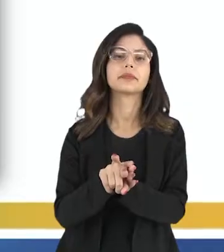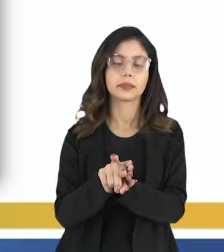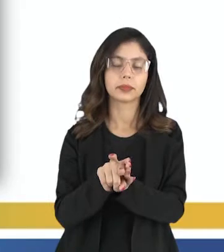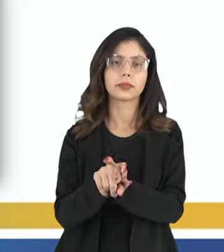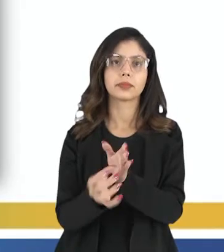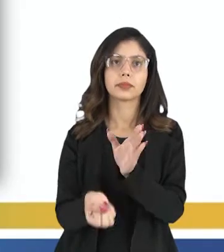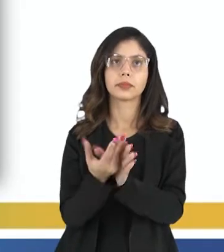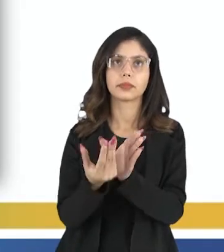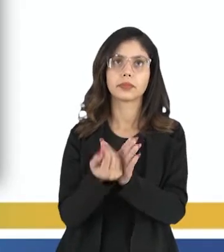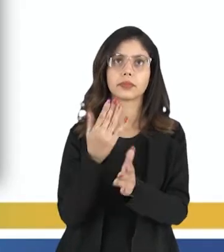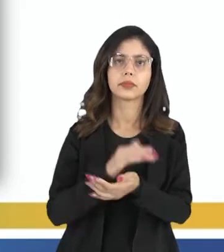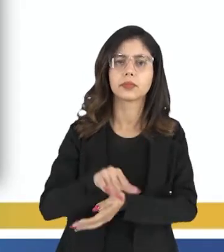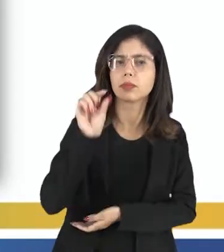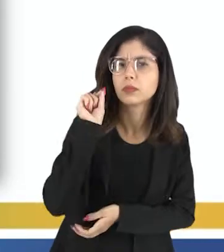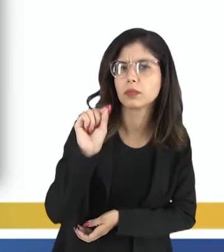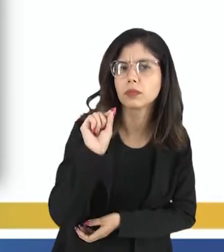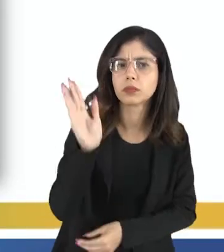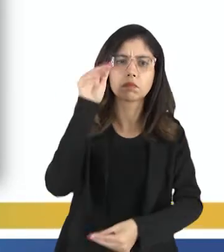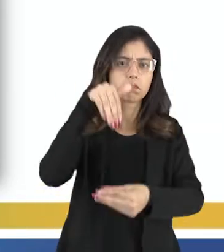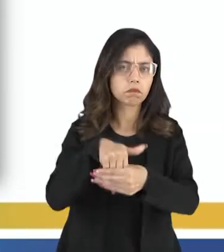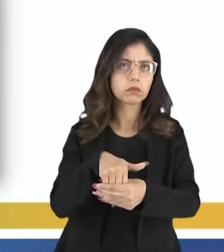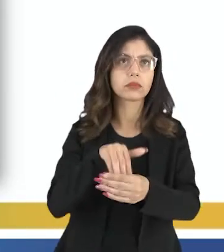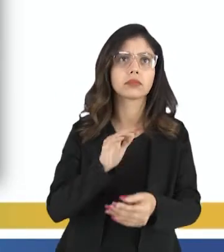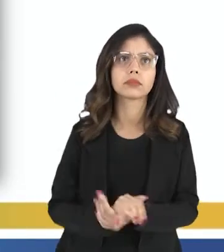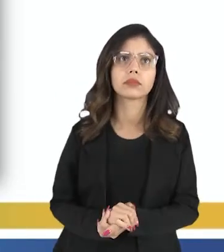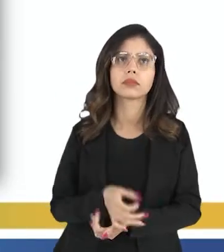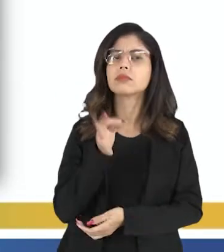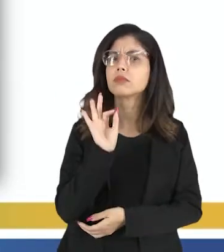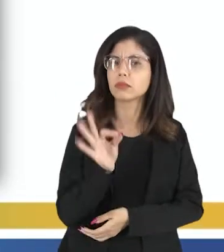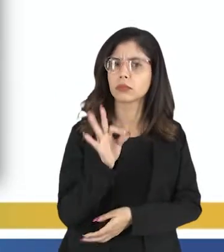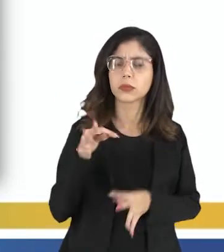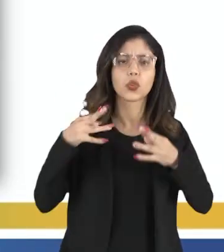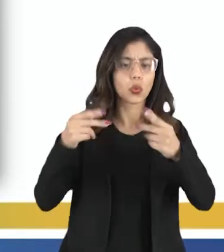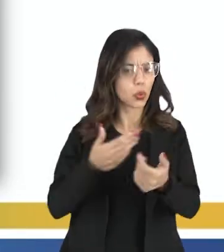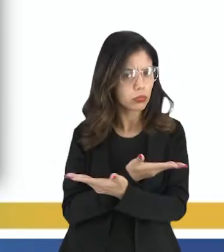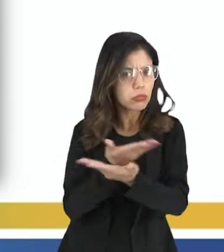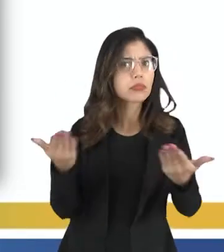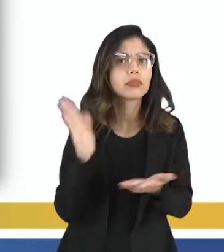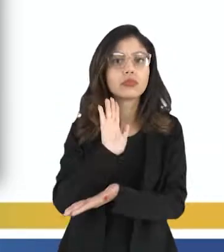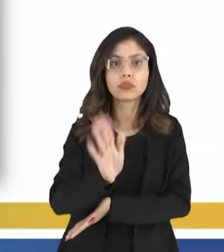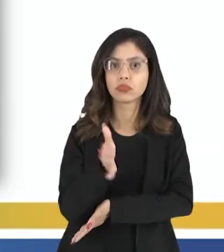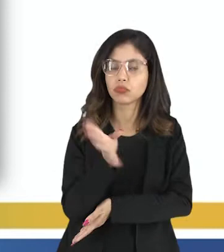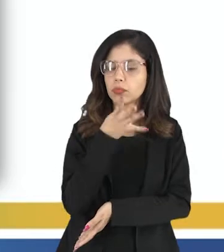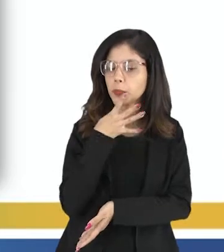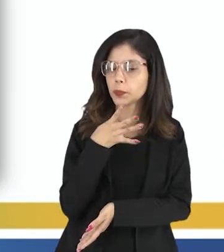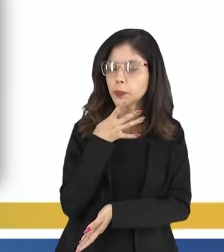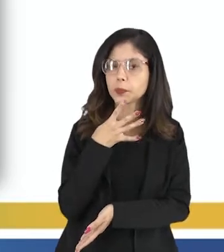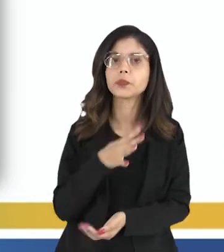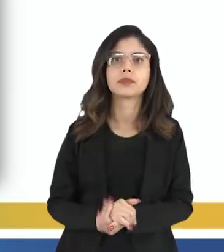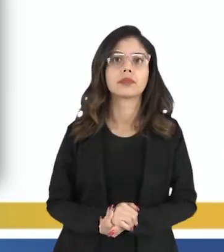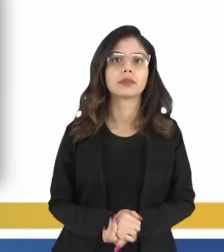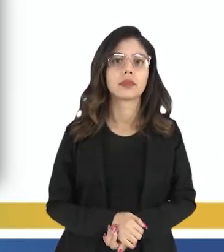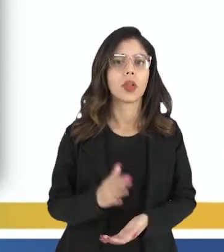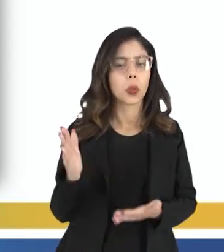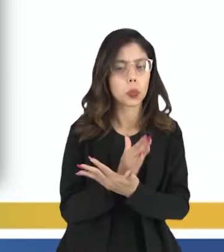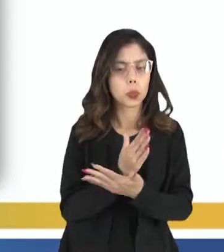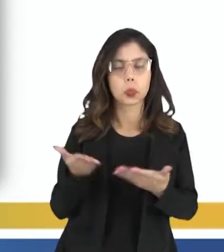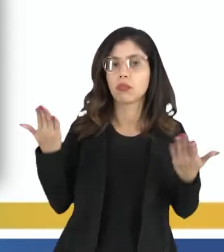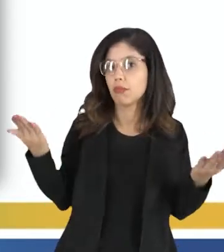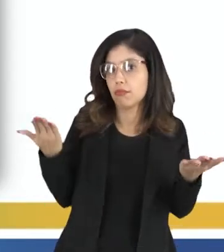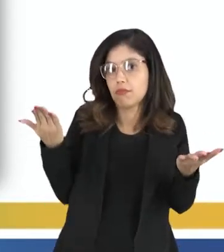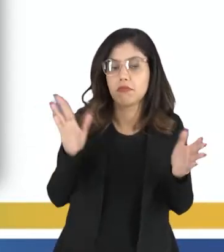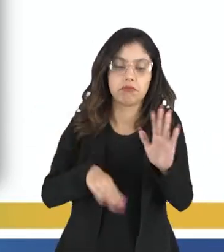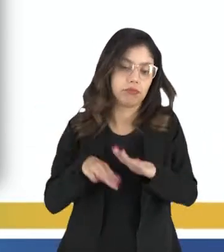na projeção. O que é o voto? Certamente todos vocês já ouviram falar ou em algum